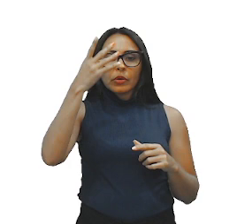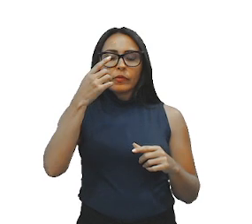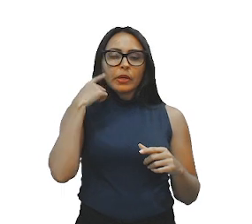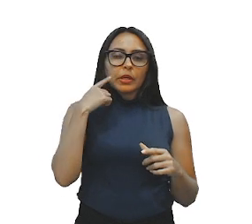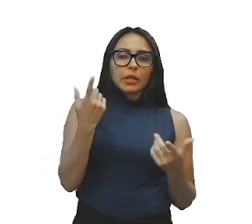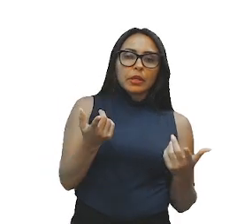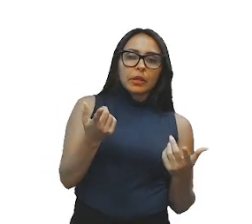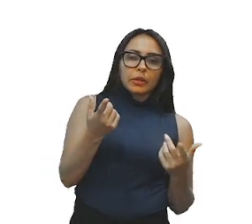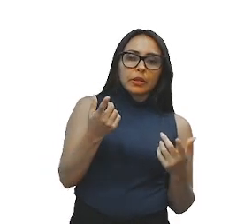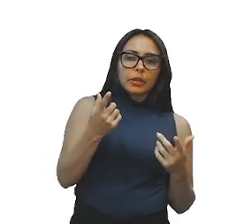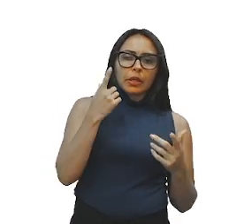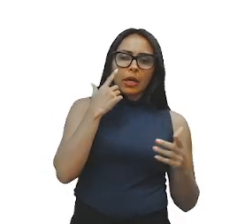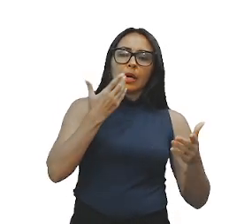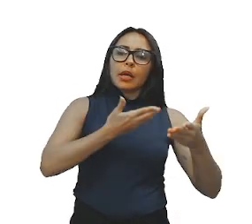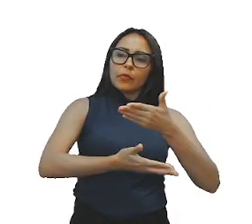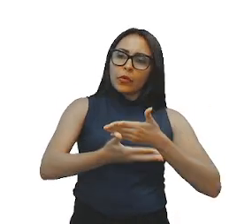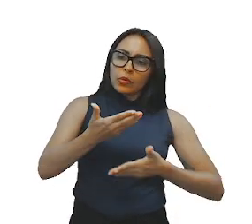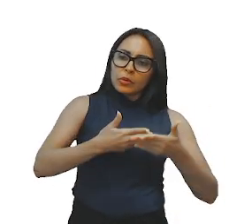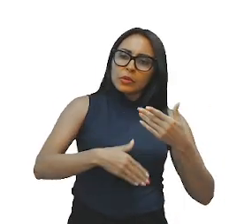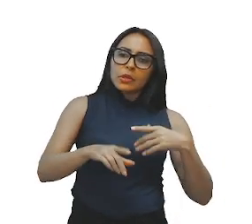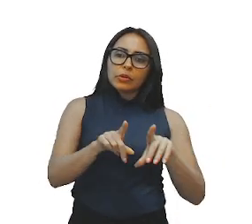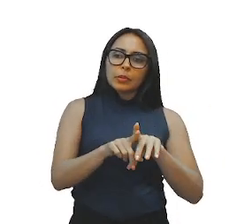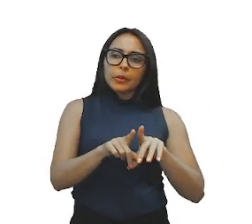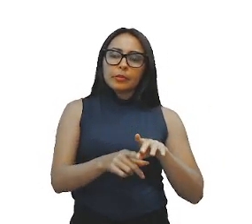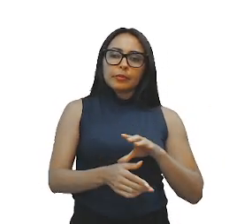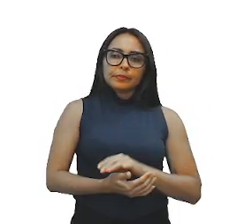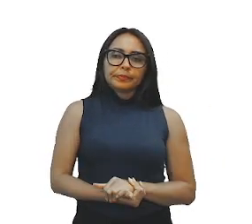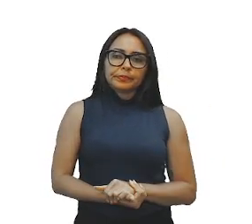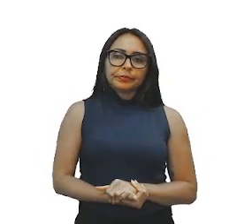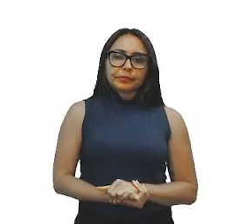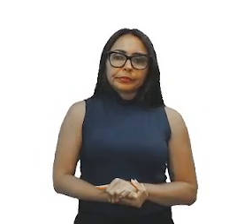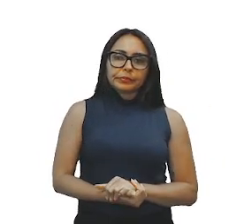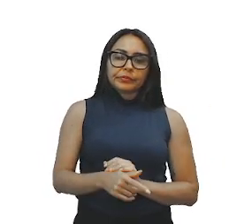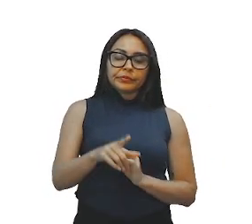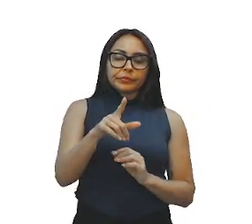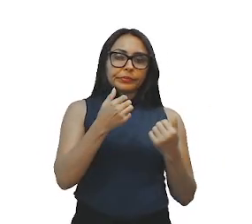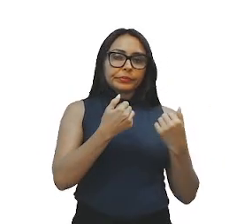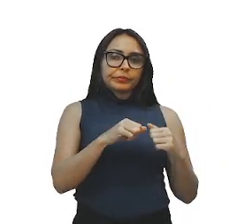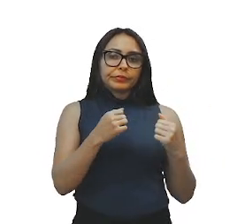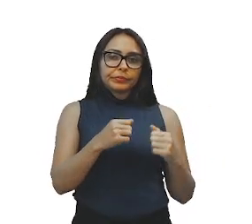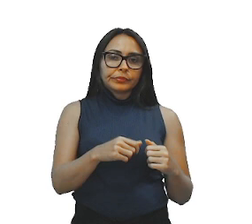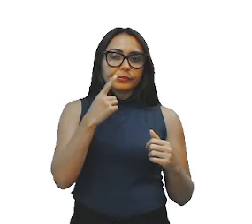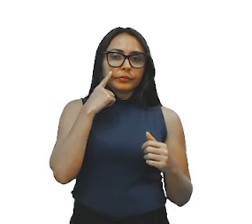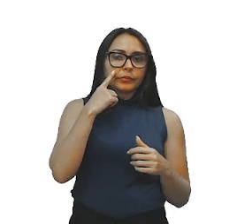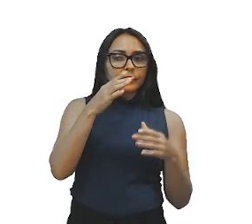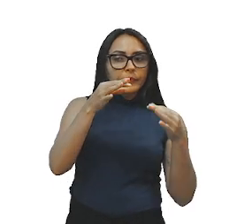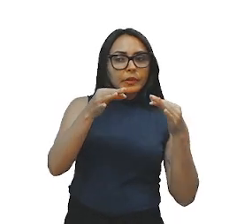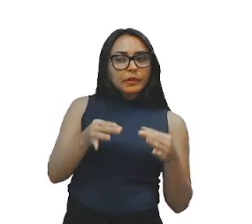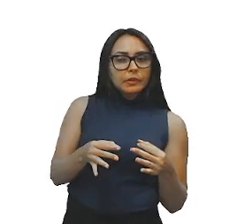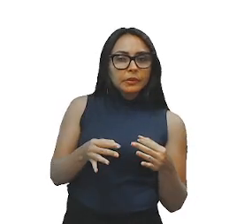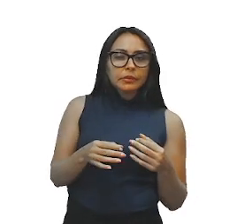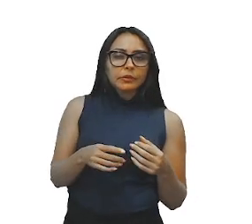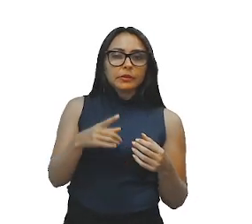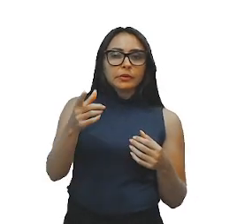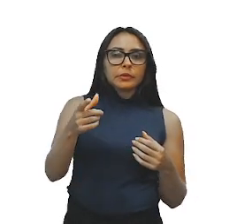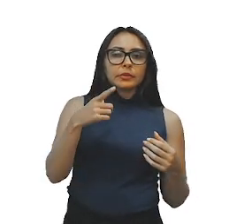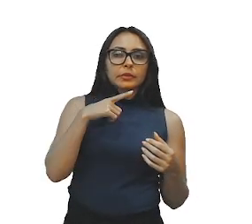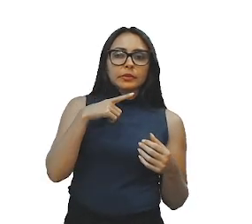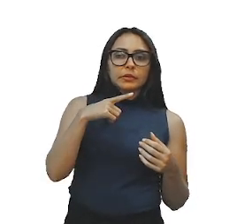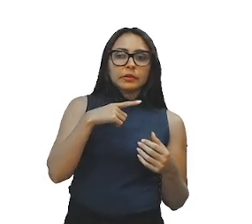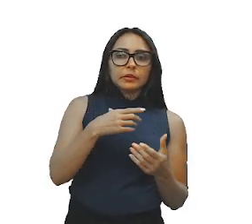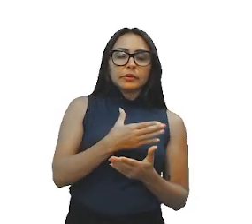envolvido na resolução desse problema. Então você precisa se certificar de que você tem uma